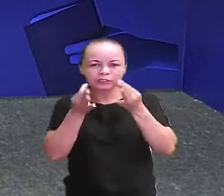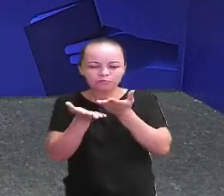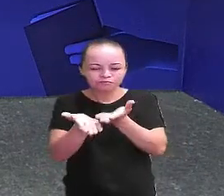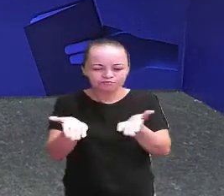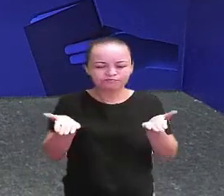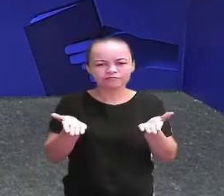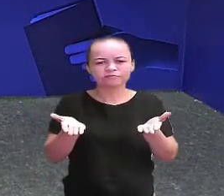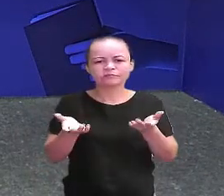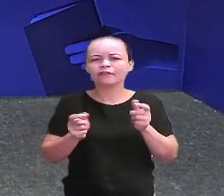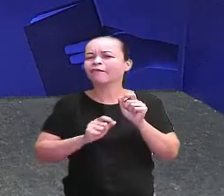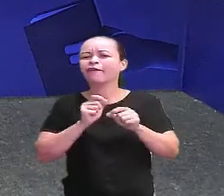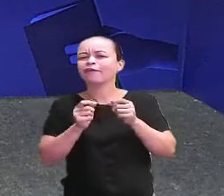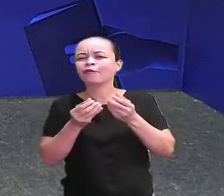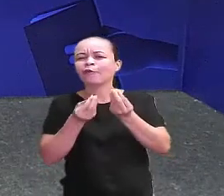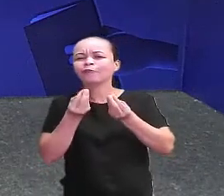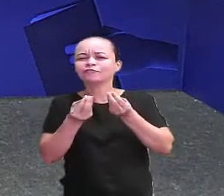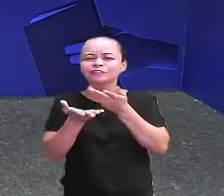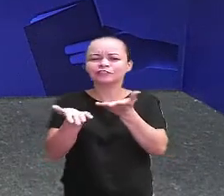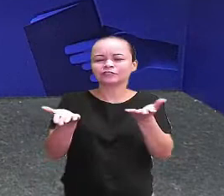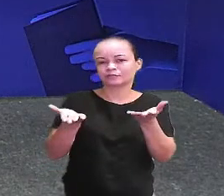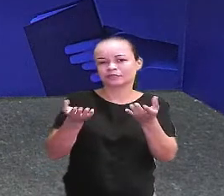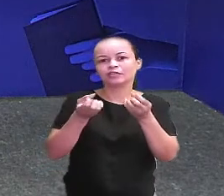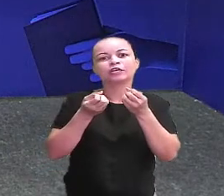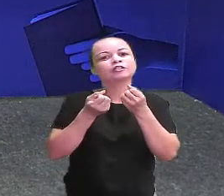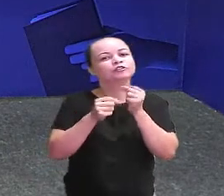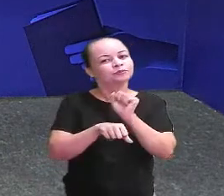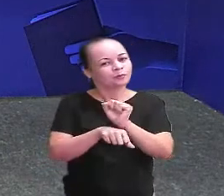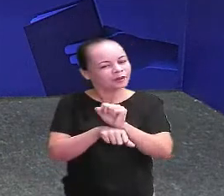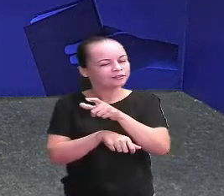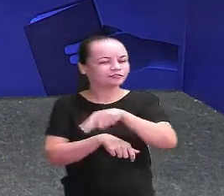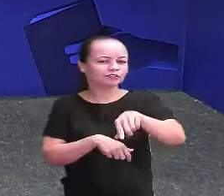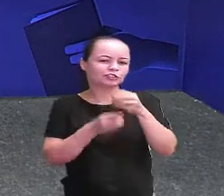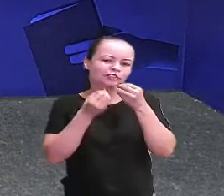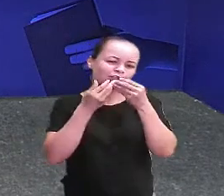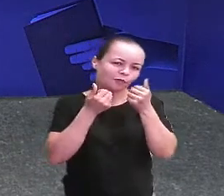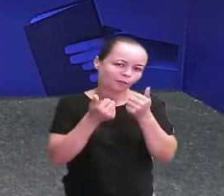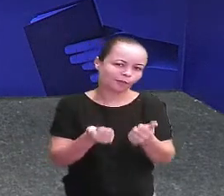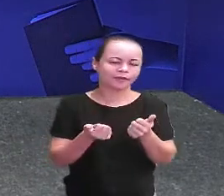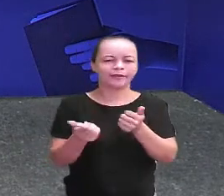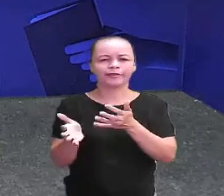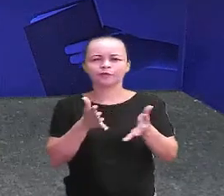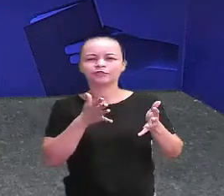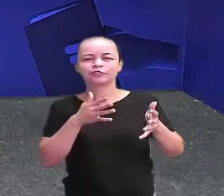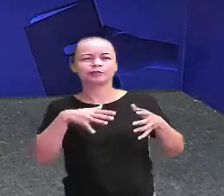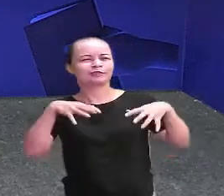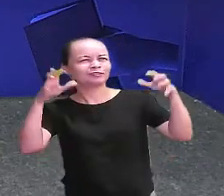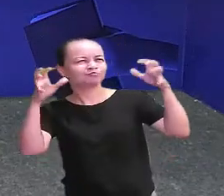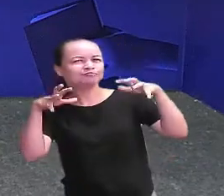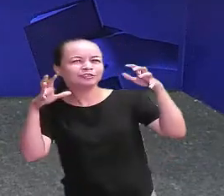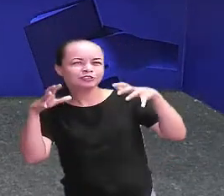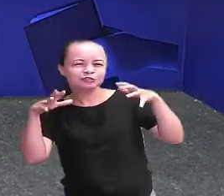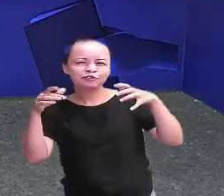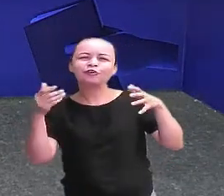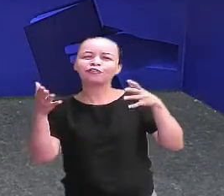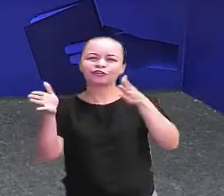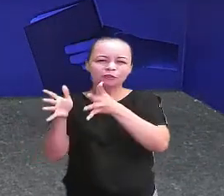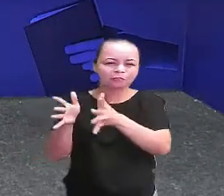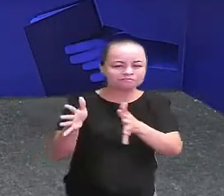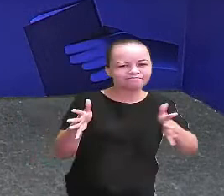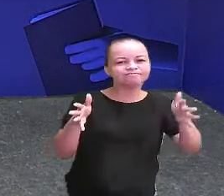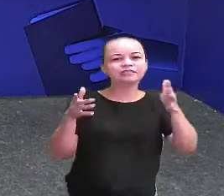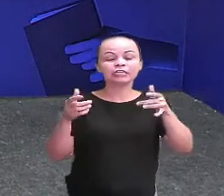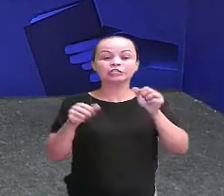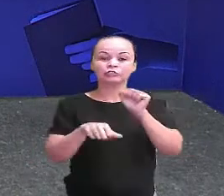estão? Espero que todos estejam muito bem. Com isso aí, com essas passagens de chuvas, eu espero que todo mundo esteja